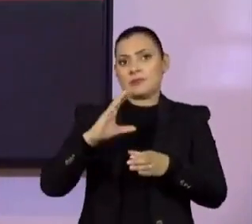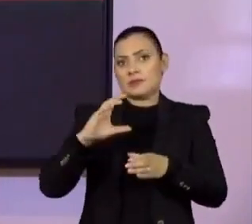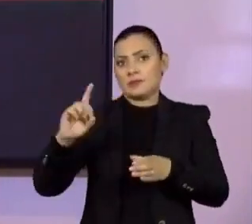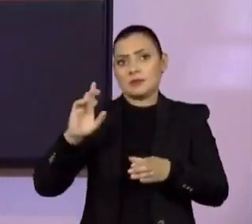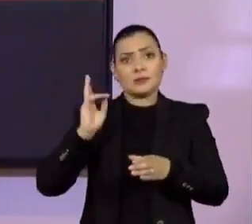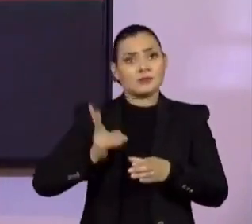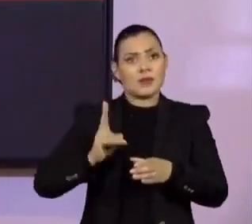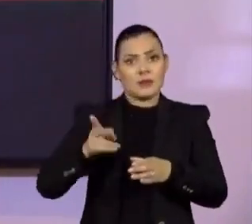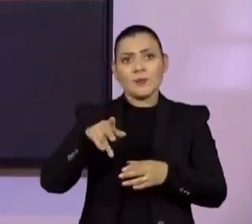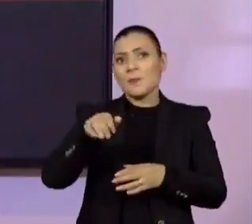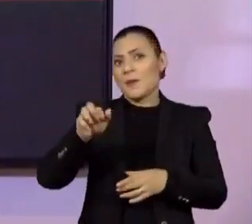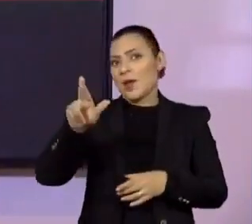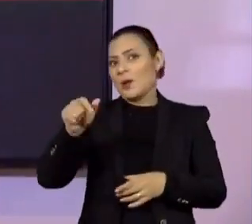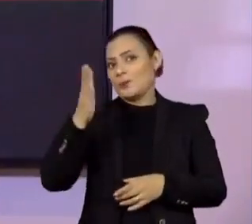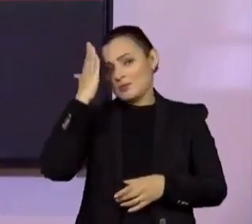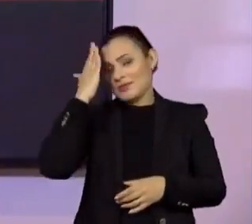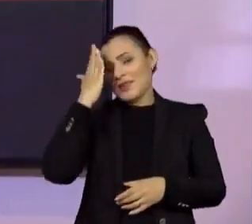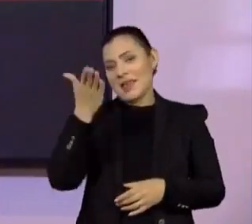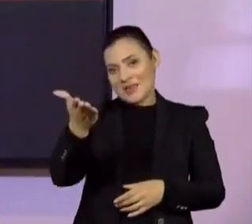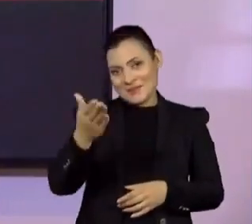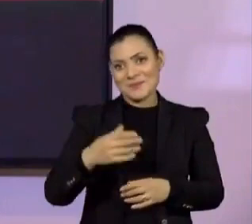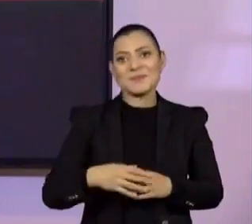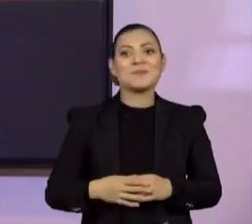O Mauro sabe bem disso aí.